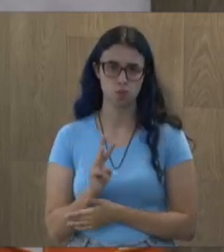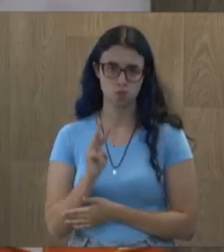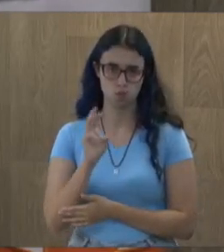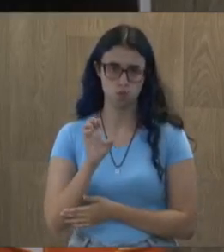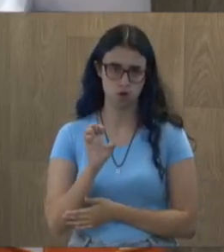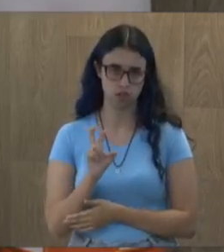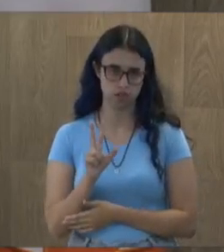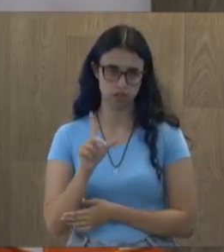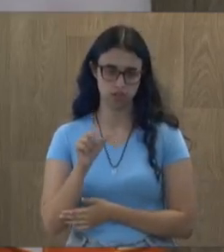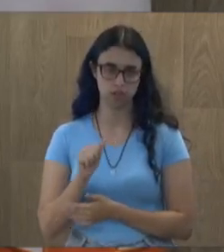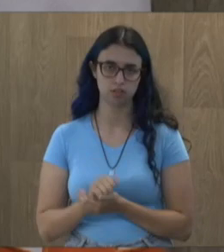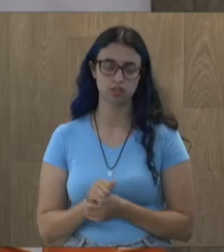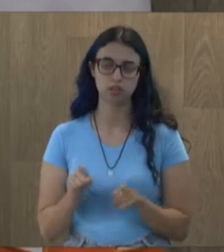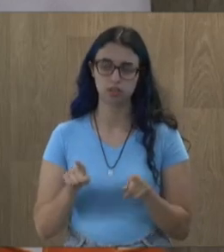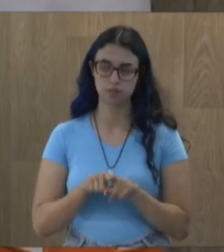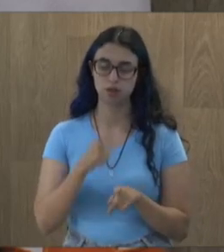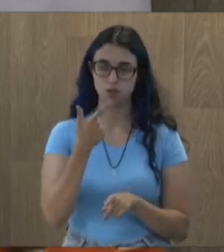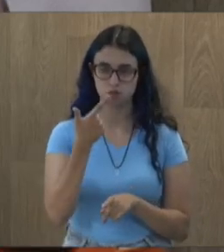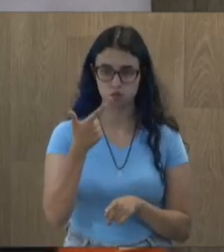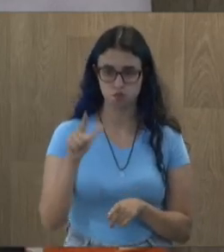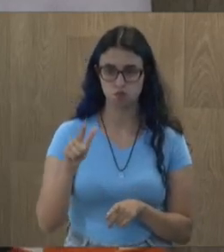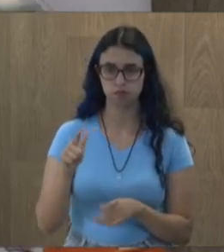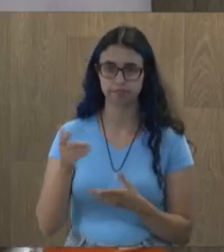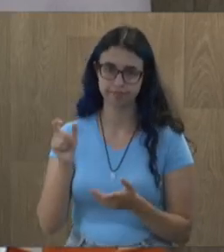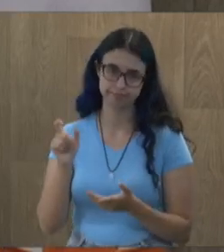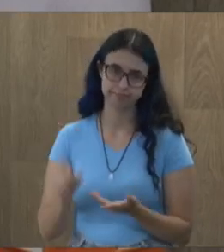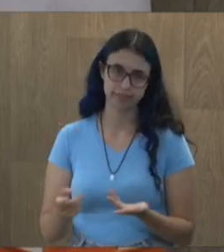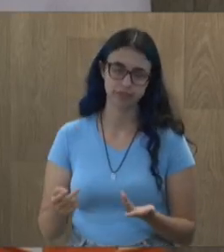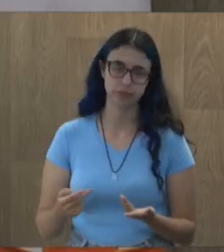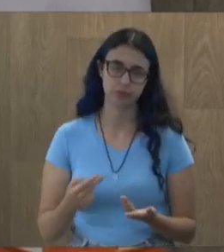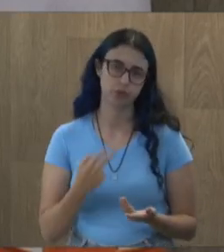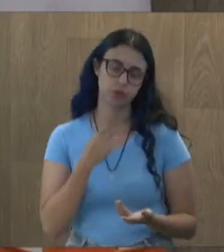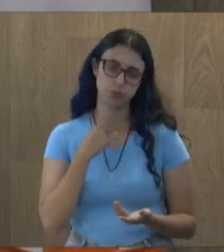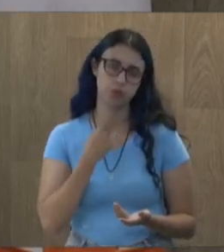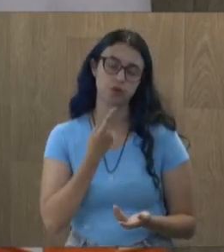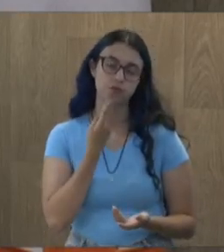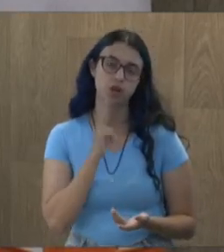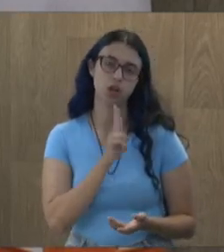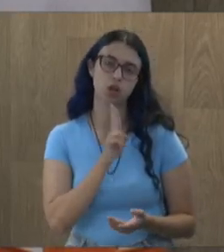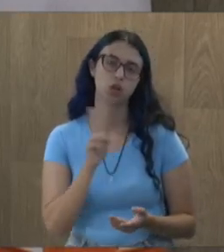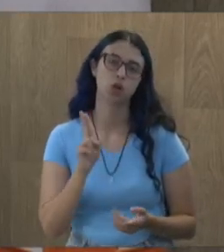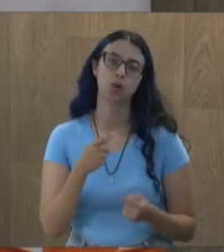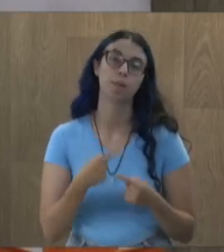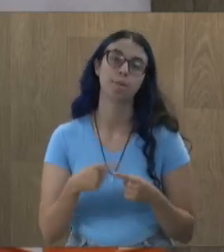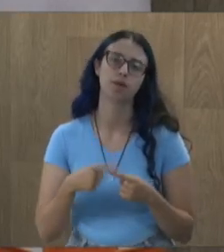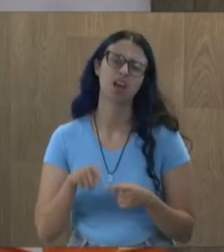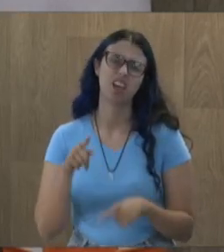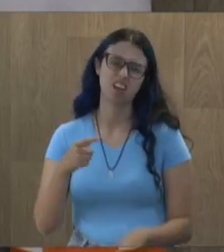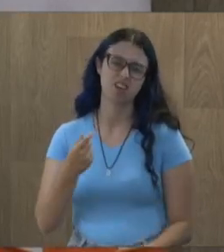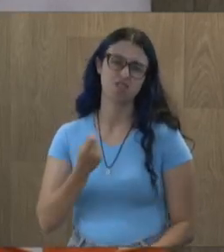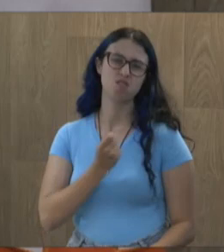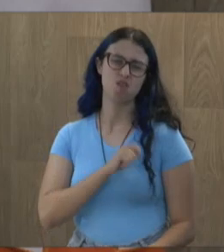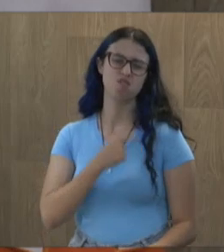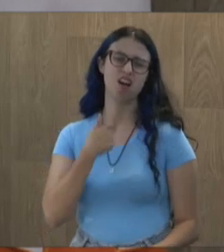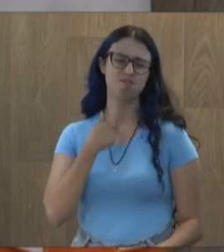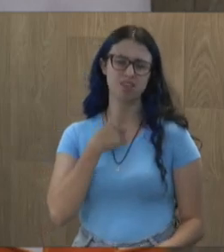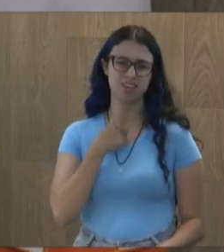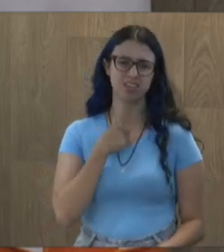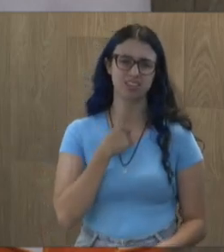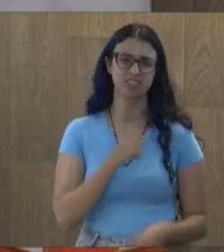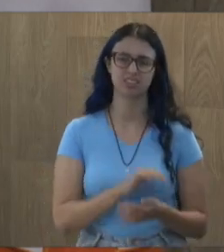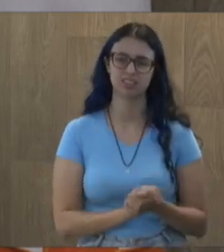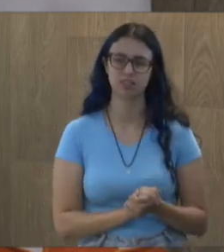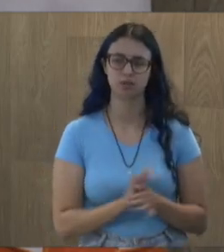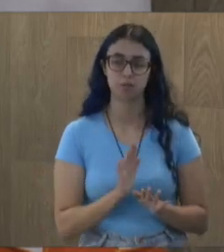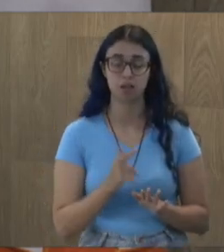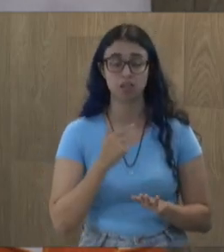o cidadão, que eu não vou mencionar o nome, até porque não vale nem a pena, que ele foi covarde comigo, eu sou um cara do bem, ele foi covarde, né? Mas eu